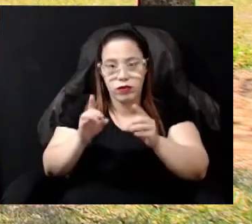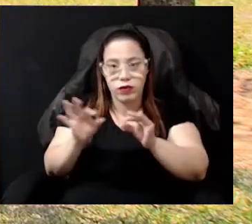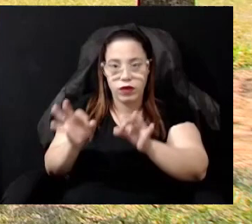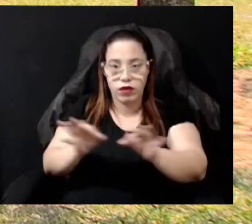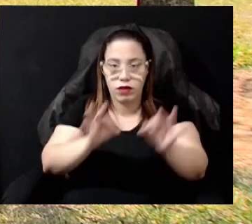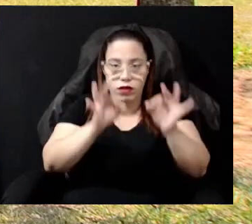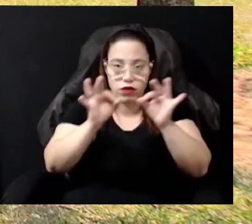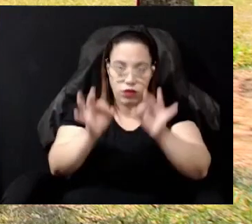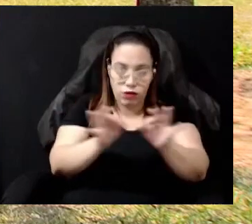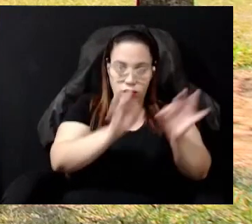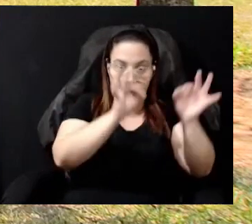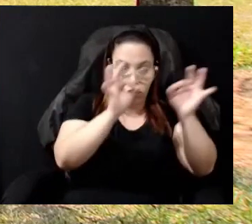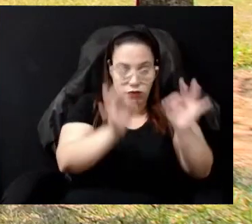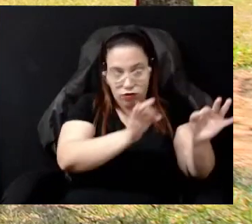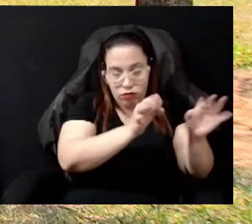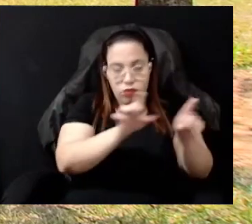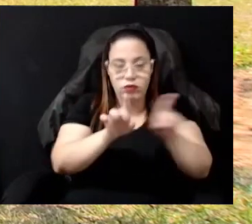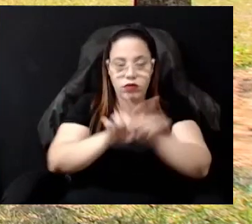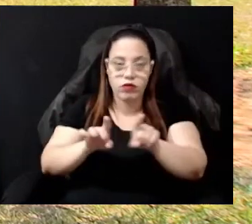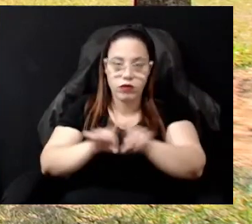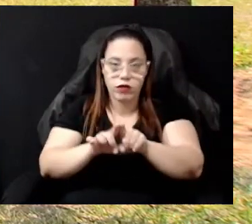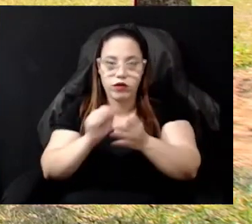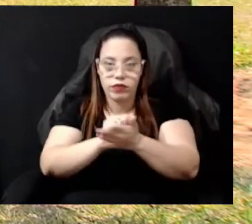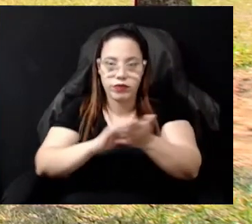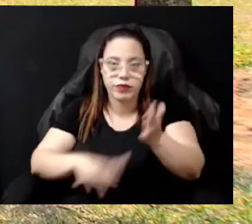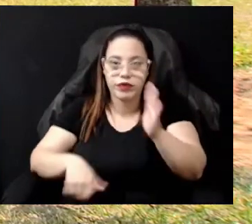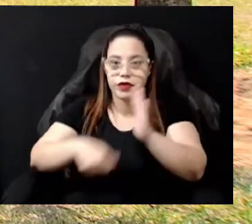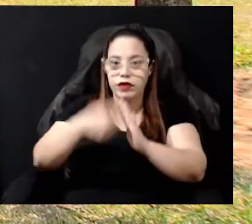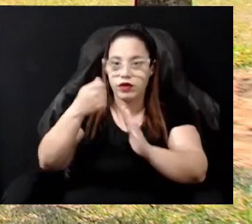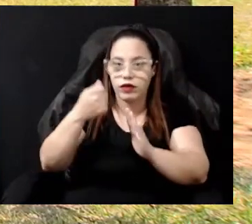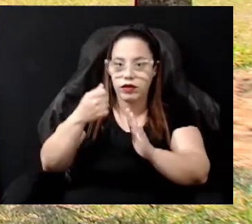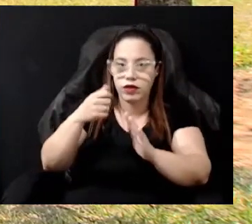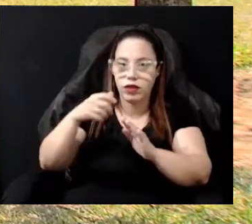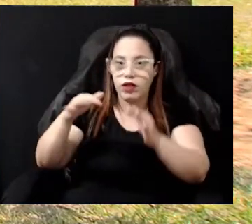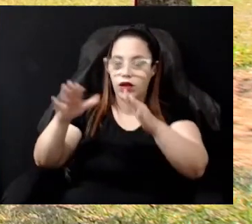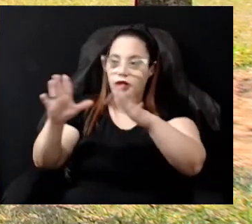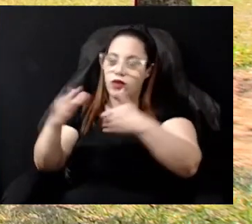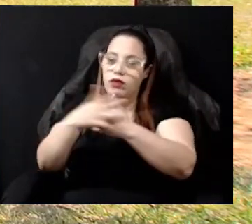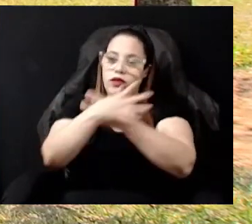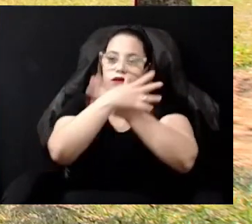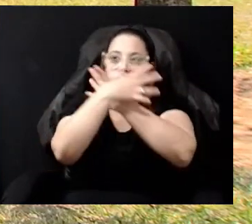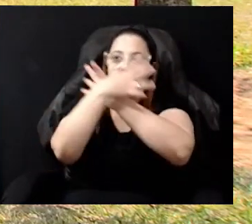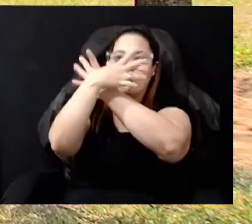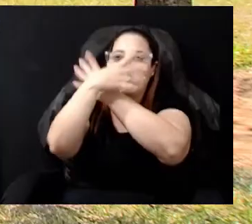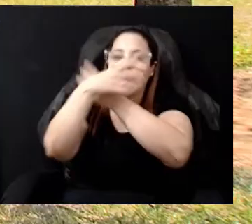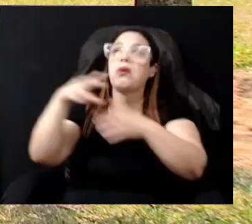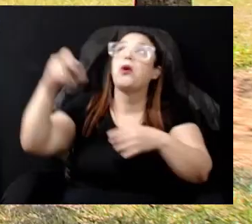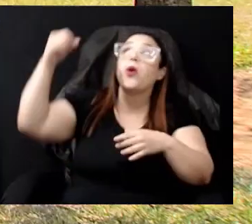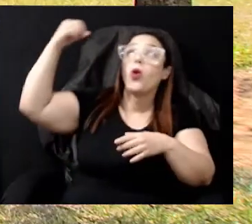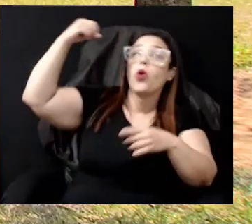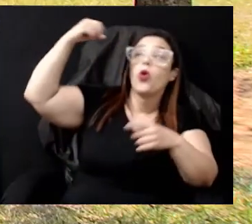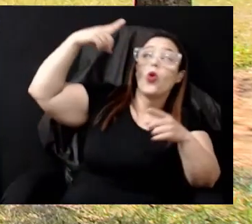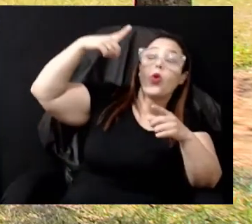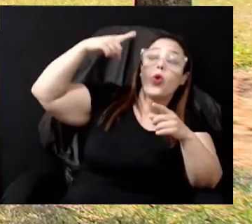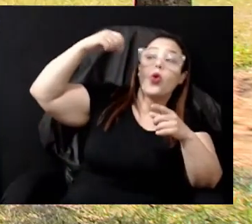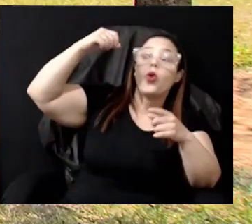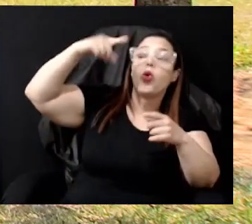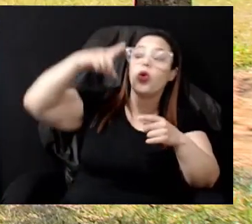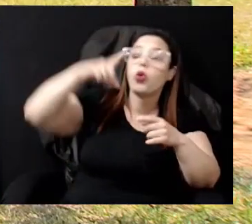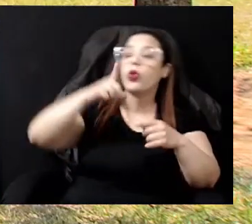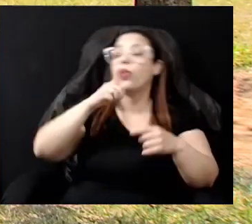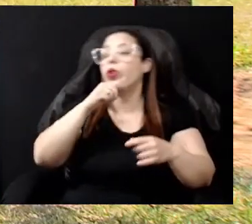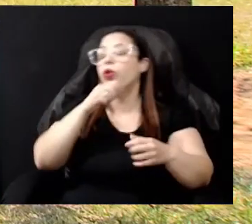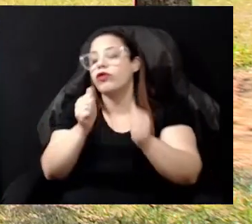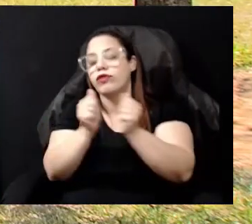tem, consiste em primeiramente tirar as aves do recinto, deixá-las tomando banho de sol juntamente com a água. Depois a gente leva esses animais para a